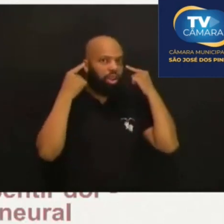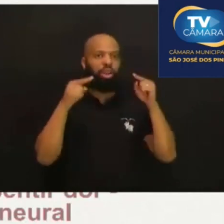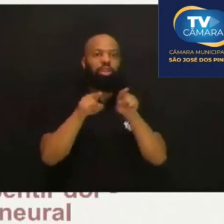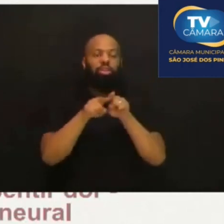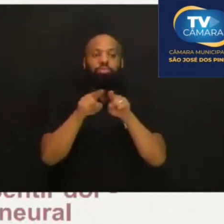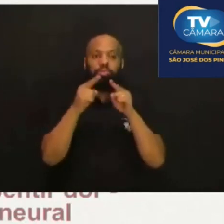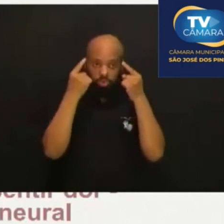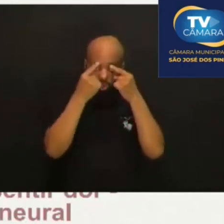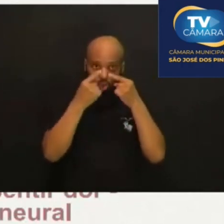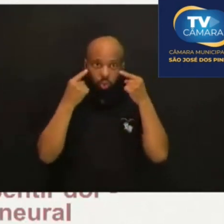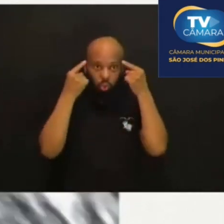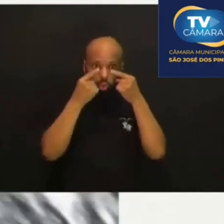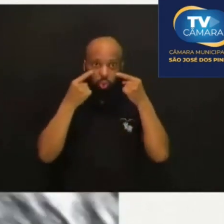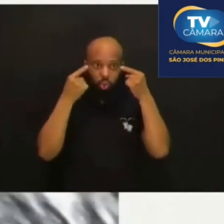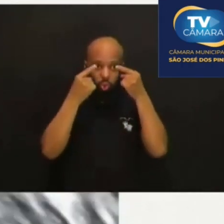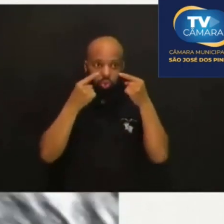bastante evidentes.